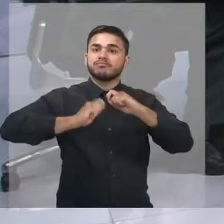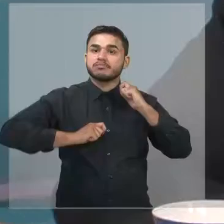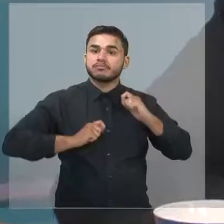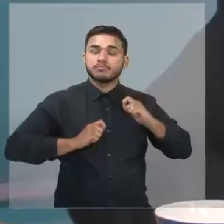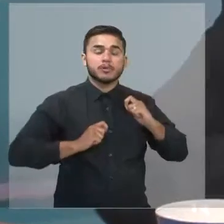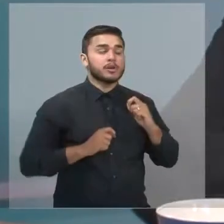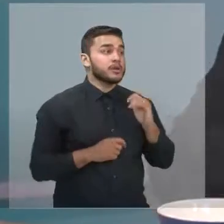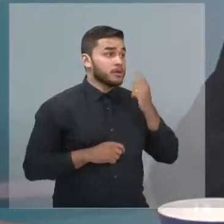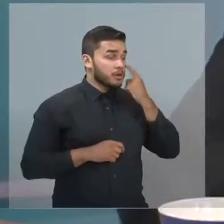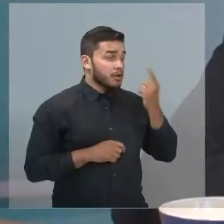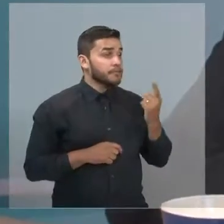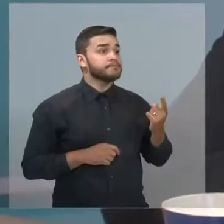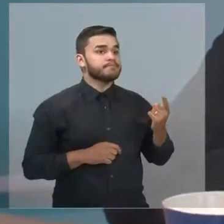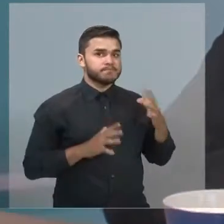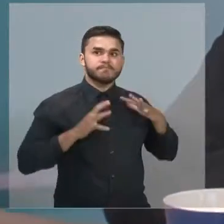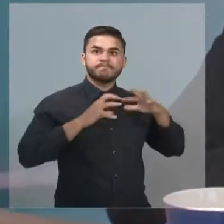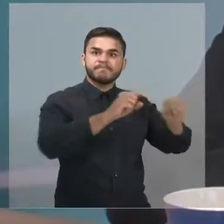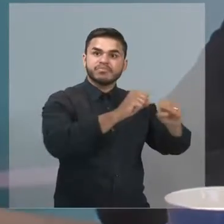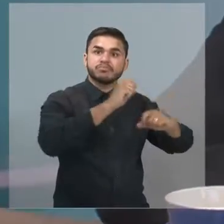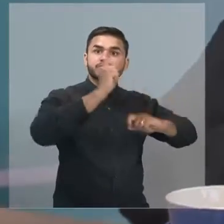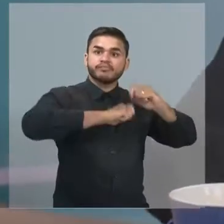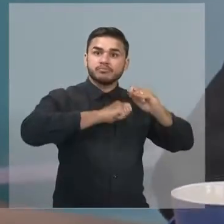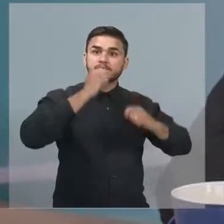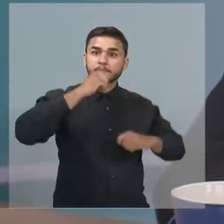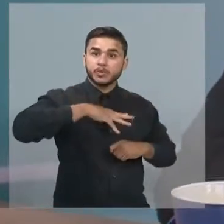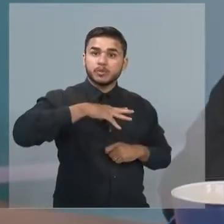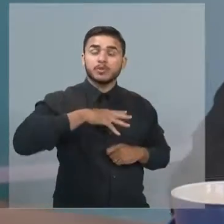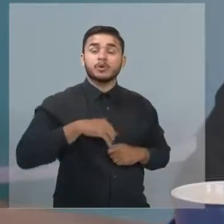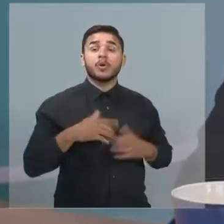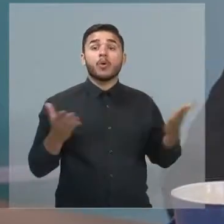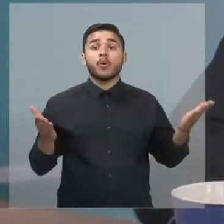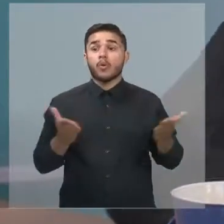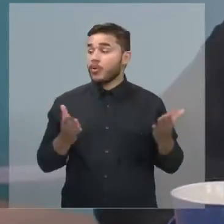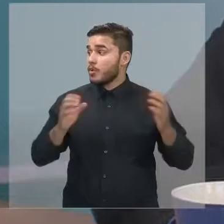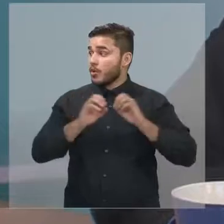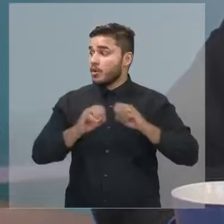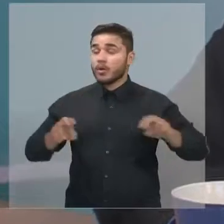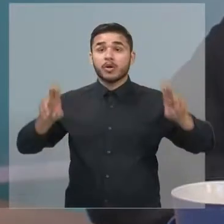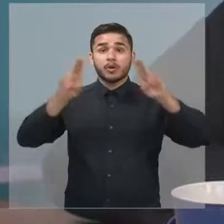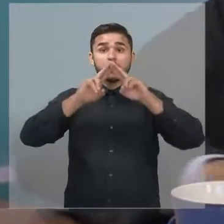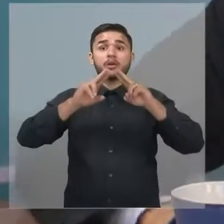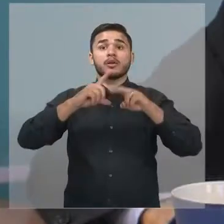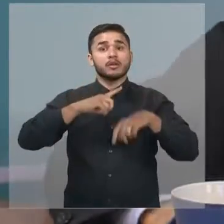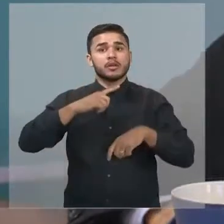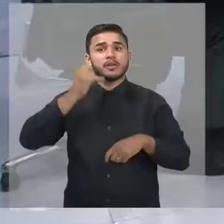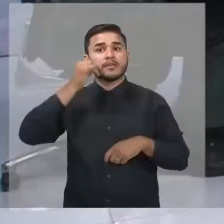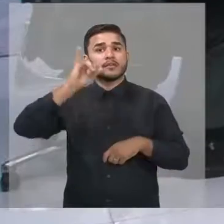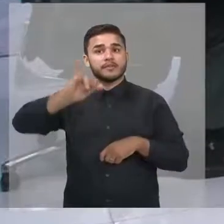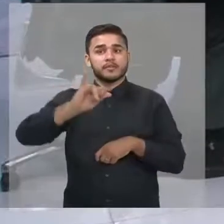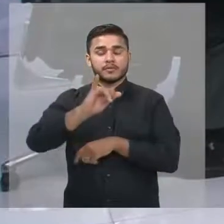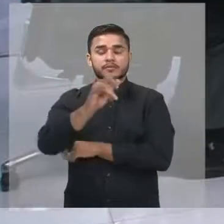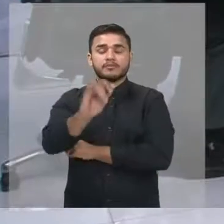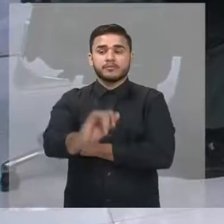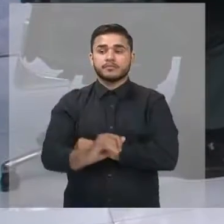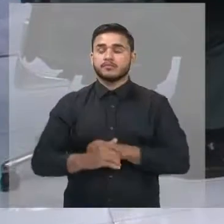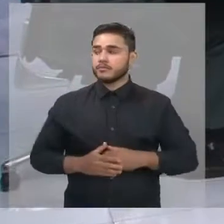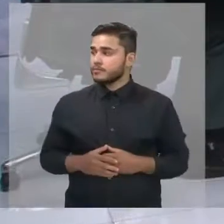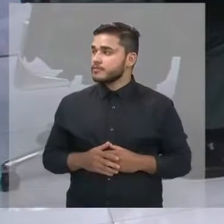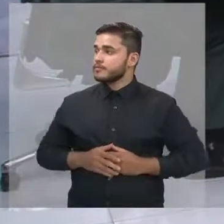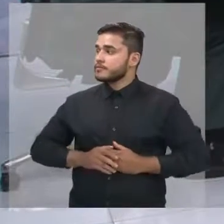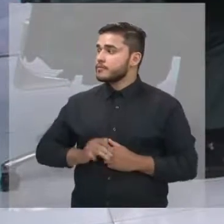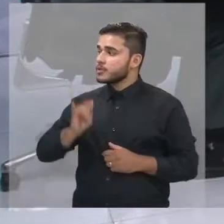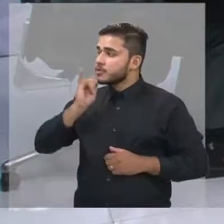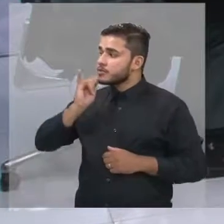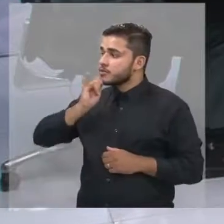tem o conselho na ONU, o Tribunal Internacional, para conter essa agressividade. Chamando a Segunda Guerra Mundial de